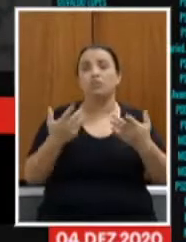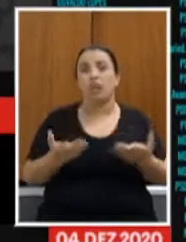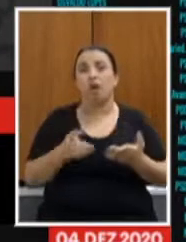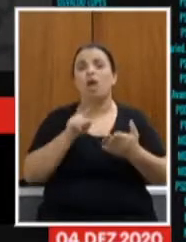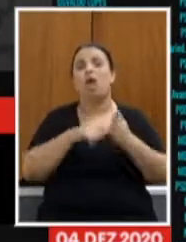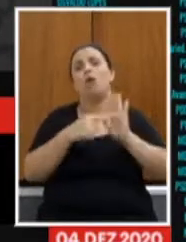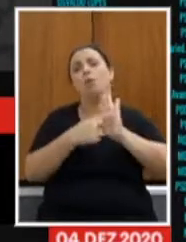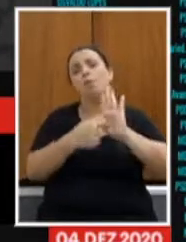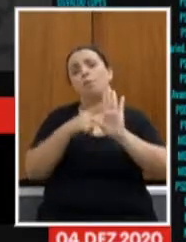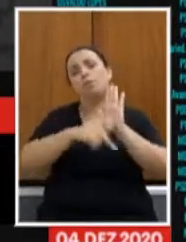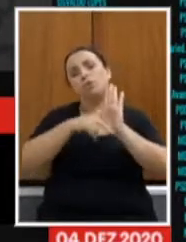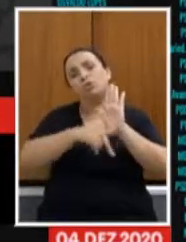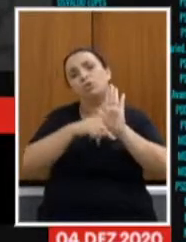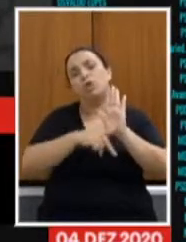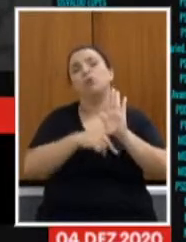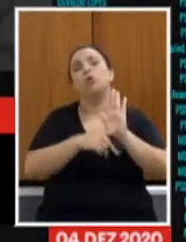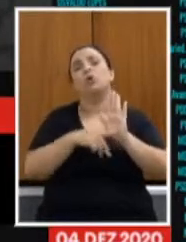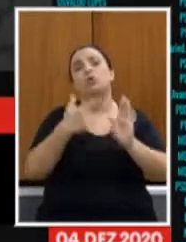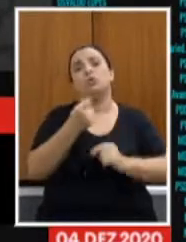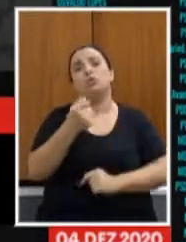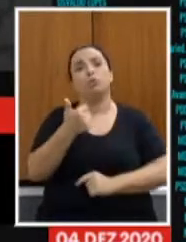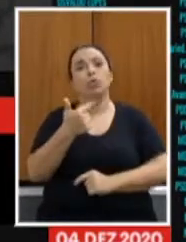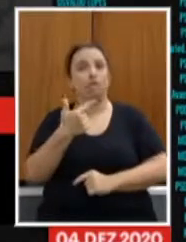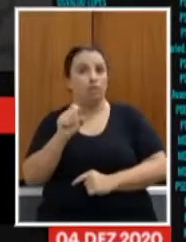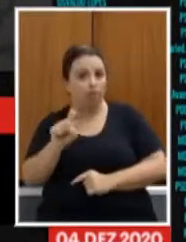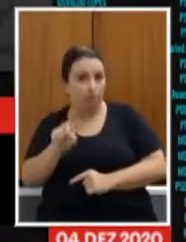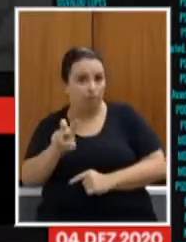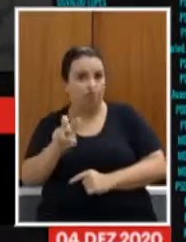2015 pelo então deputado Fred Costa.